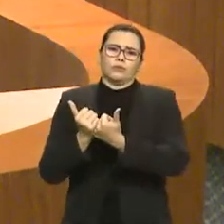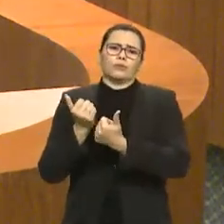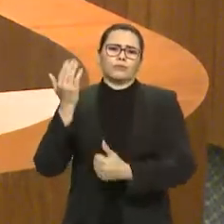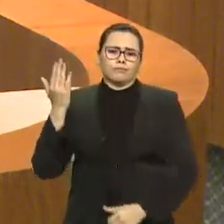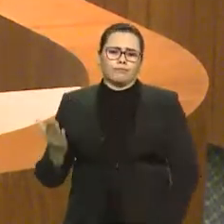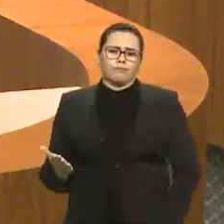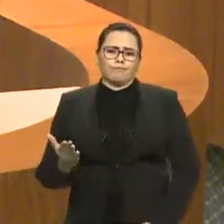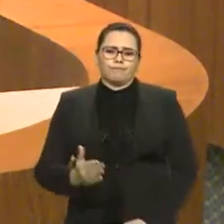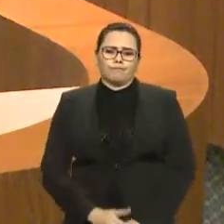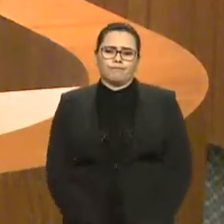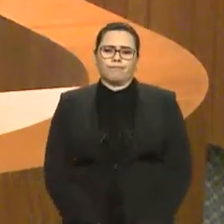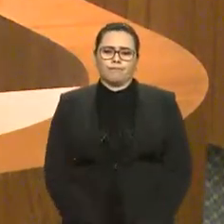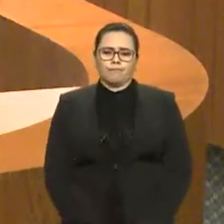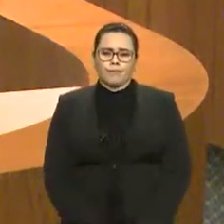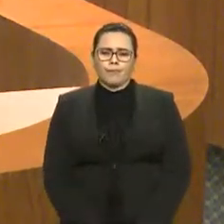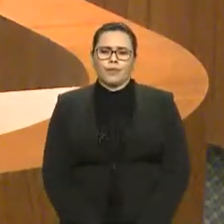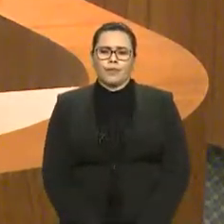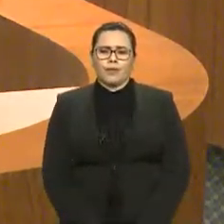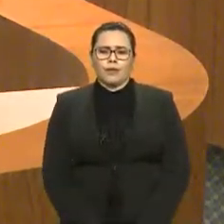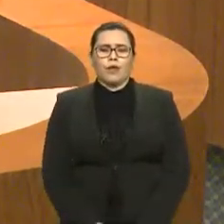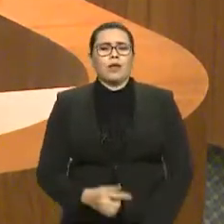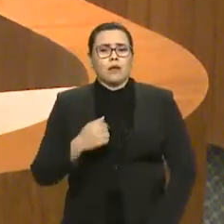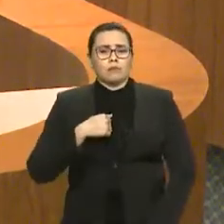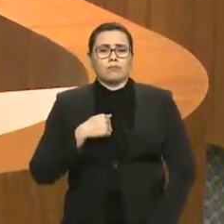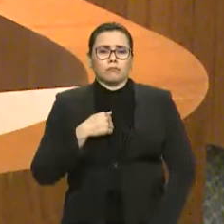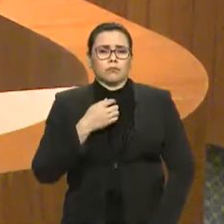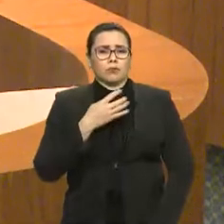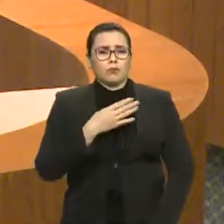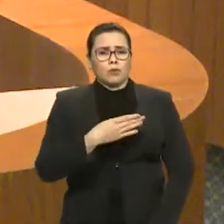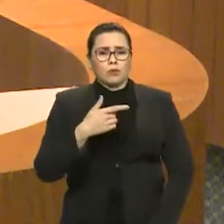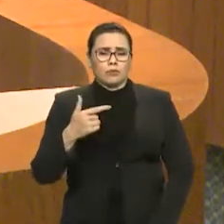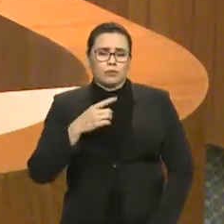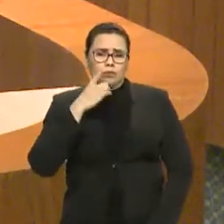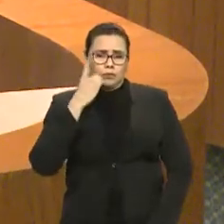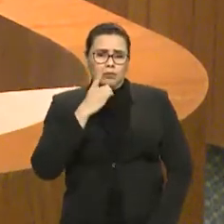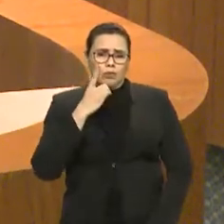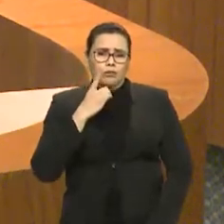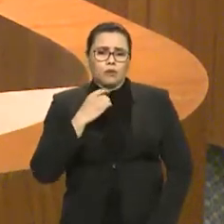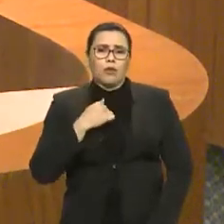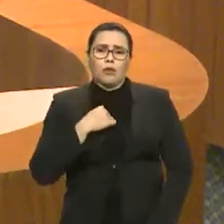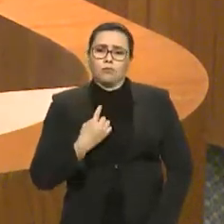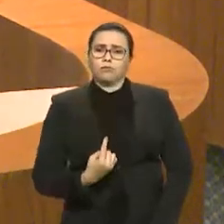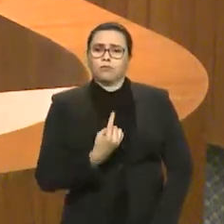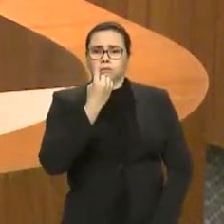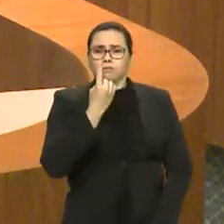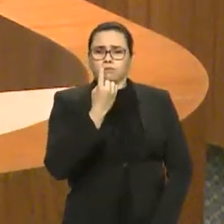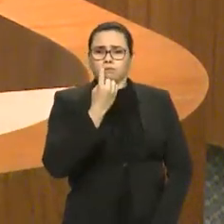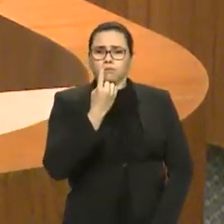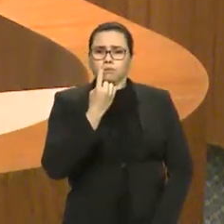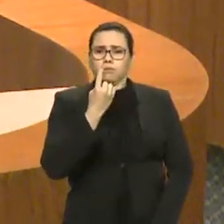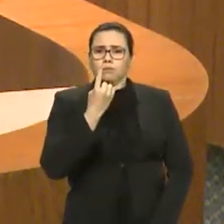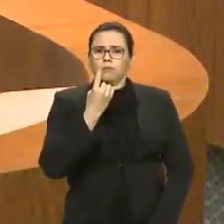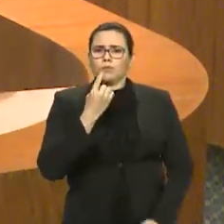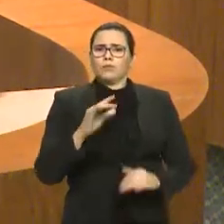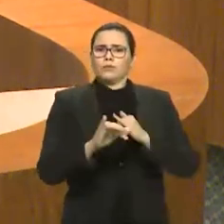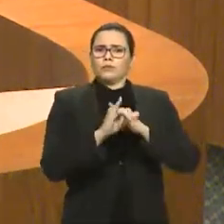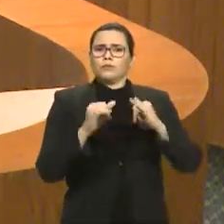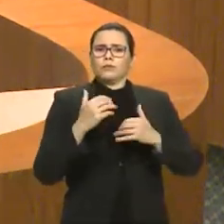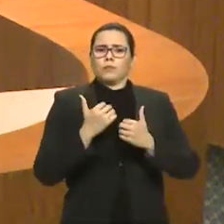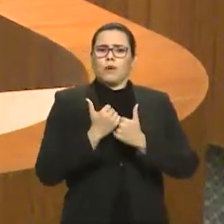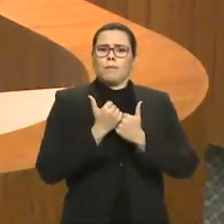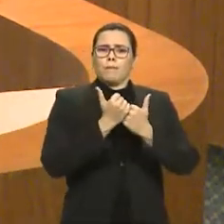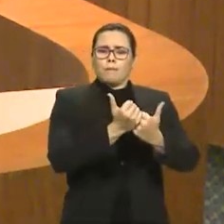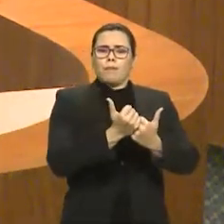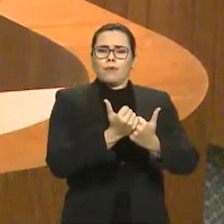De 42 deputados, o único deputado que declarou apoio ao vereador Paulo Vitor à